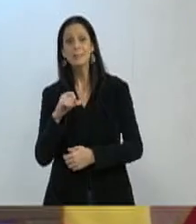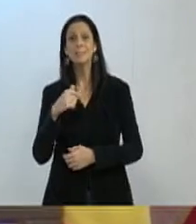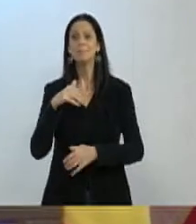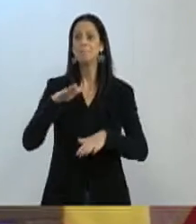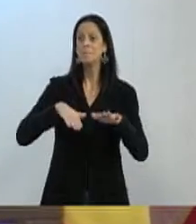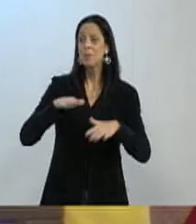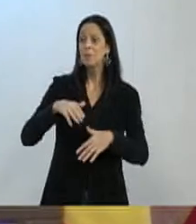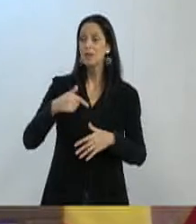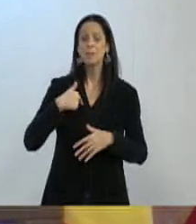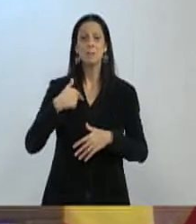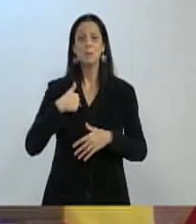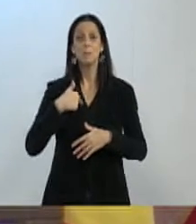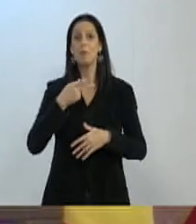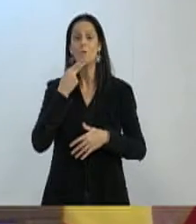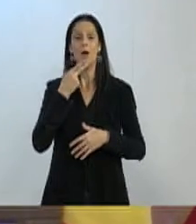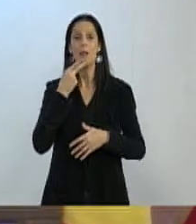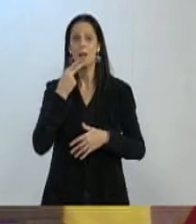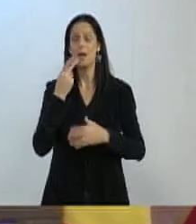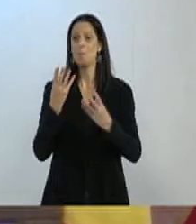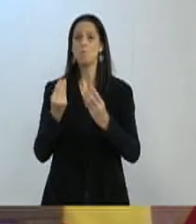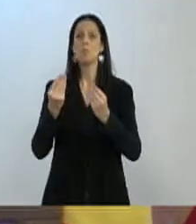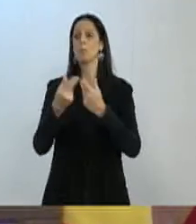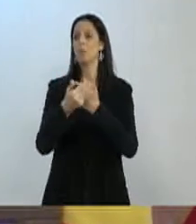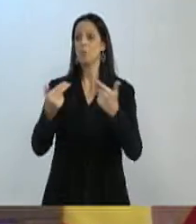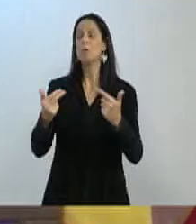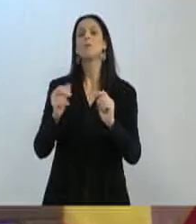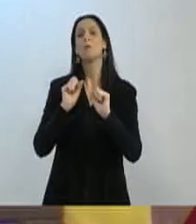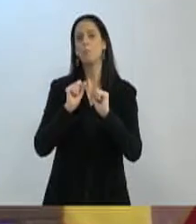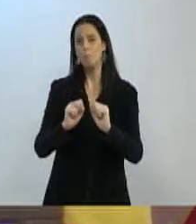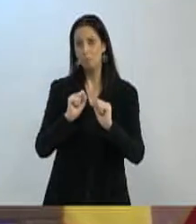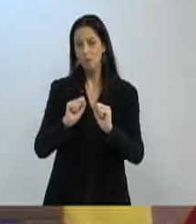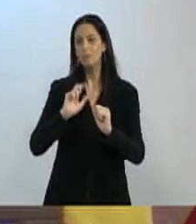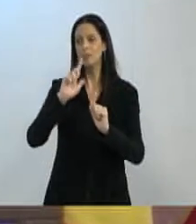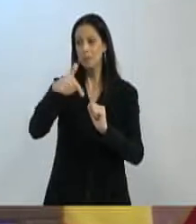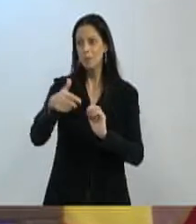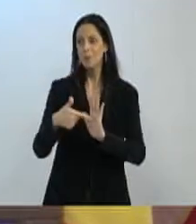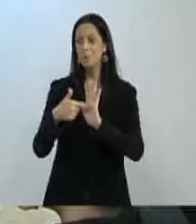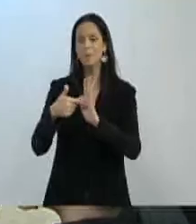gostariam de conhecer, mais fotos, coisas assim, eu tenho esse material disponível. Muito obrigada.